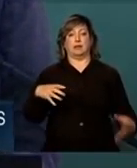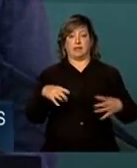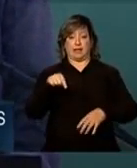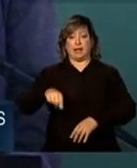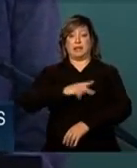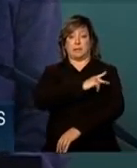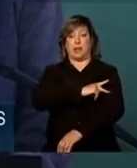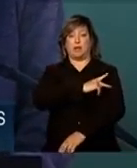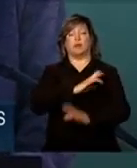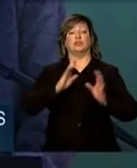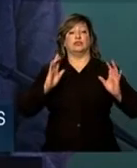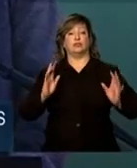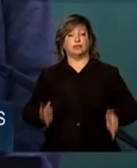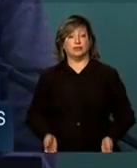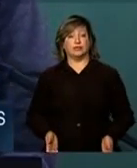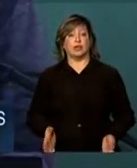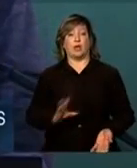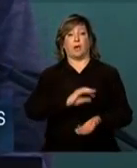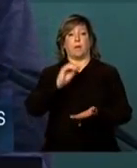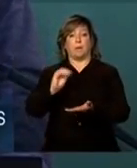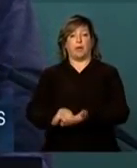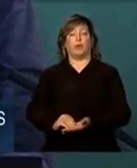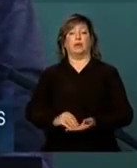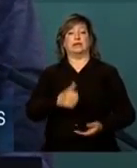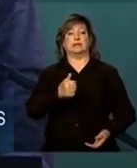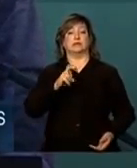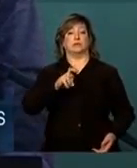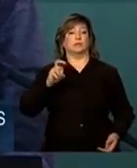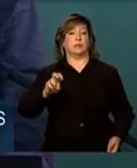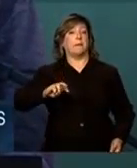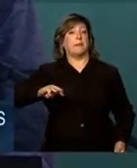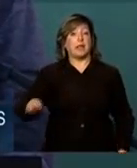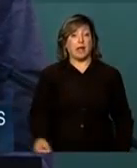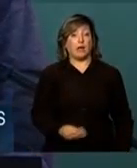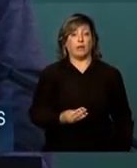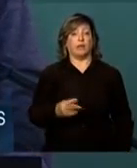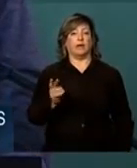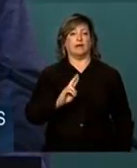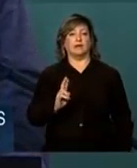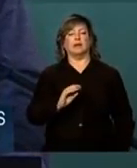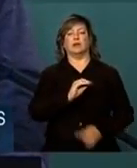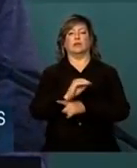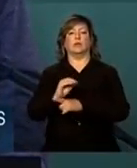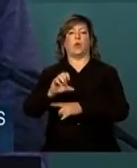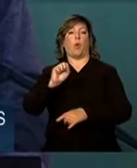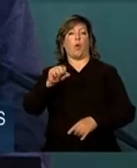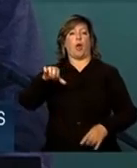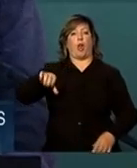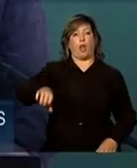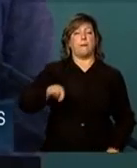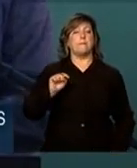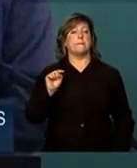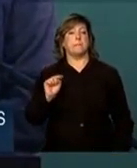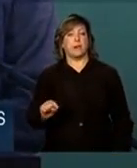Piauí já aportou 155 milhões, atendendo aí 89